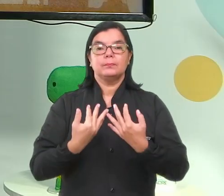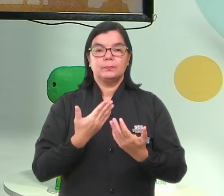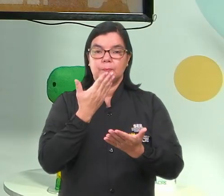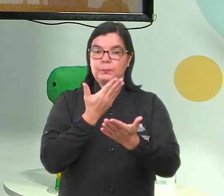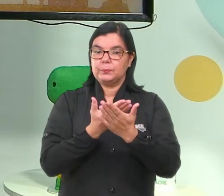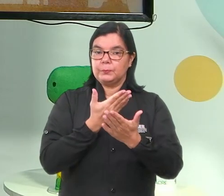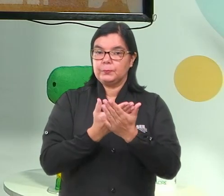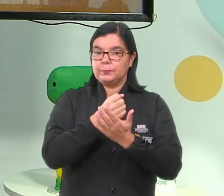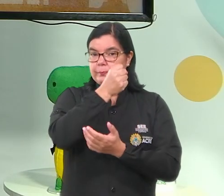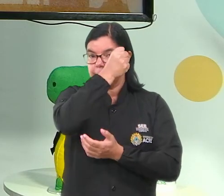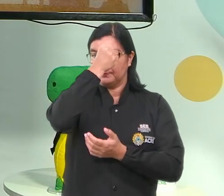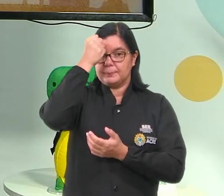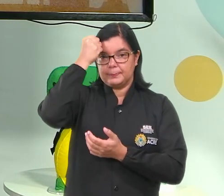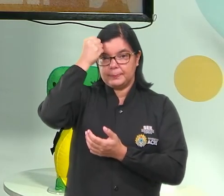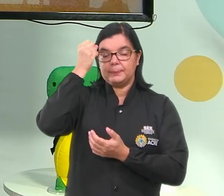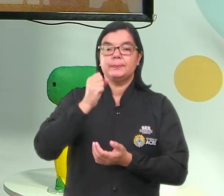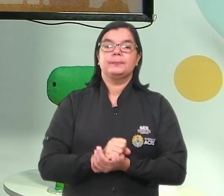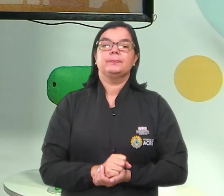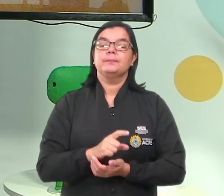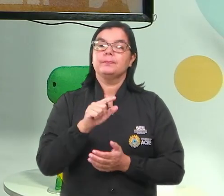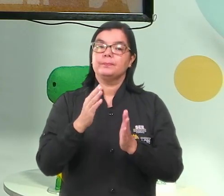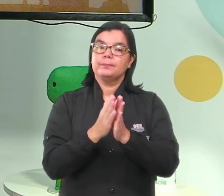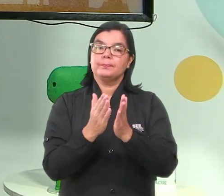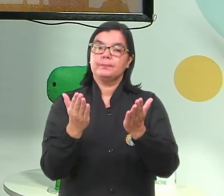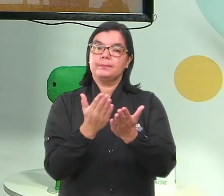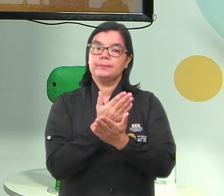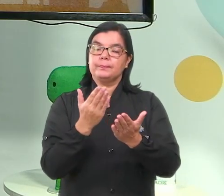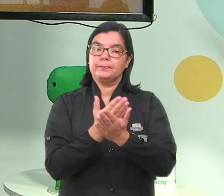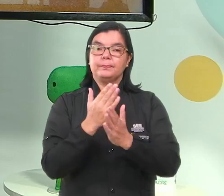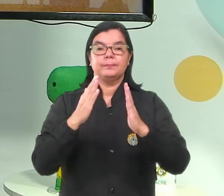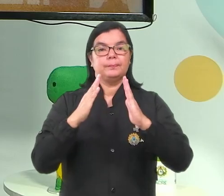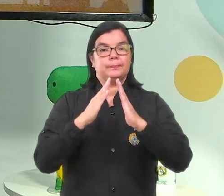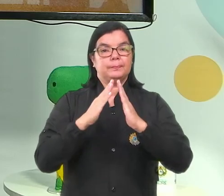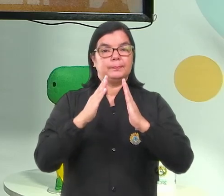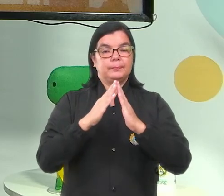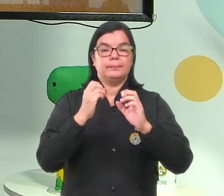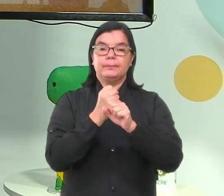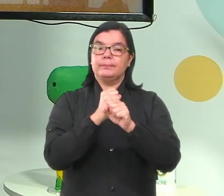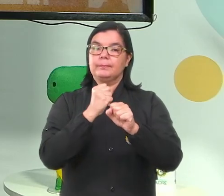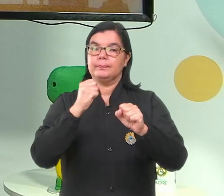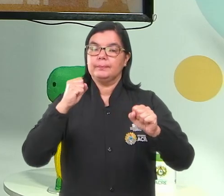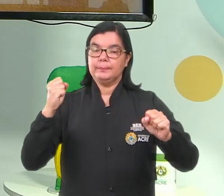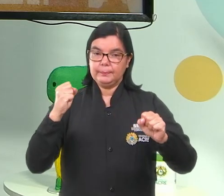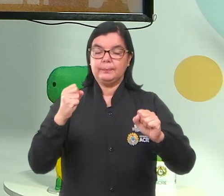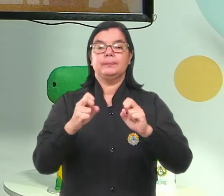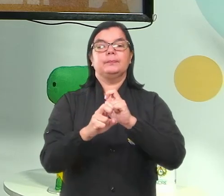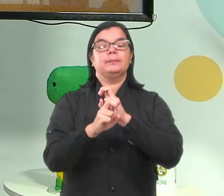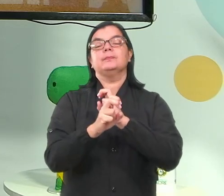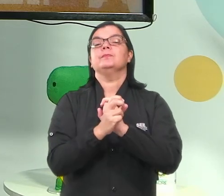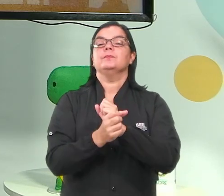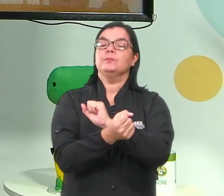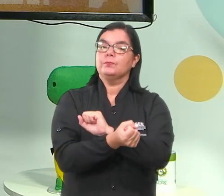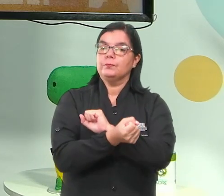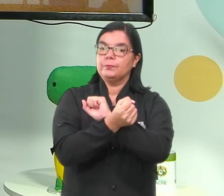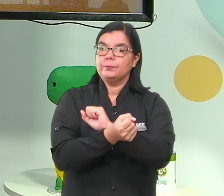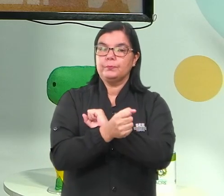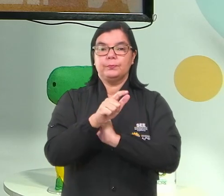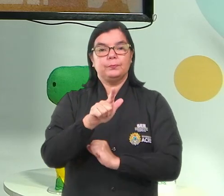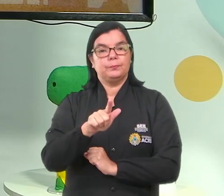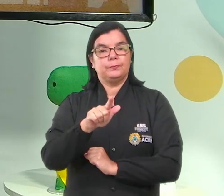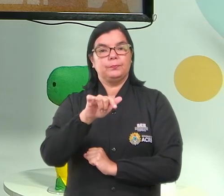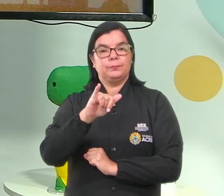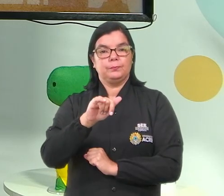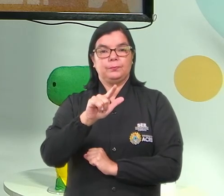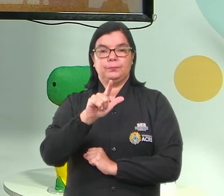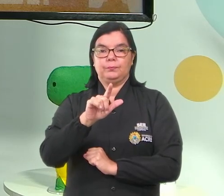estudo sociológico, que é o livro Casa Grande Senzala, da autoria do Gilberto Freire. Nós temos